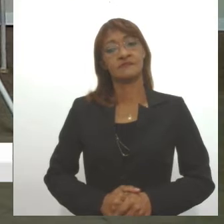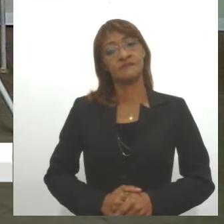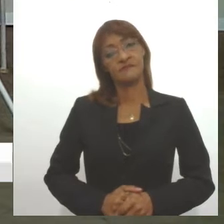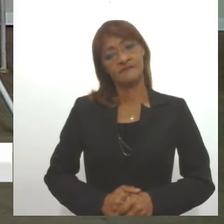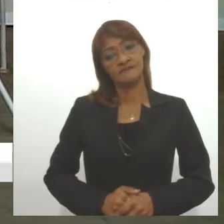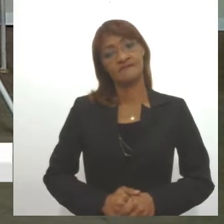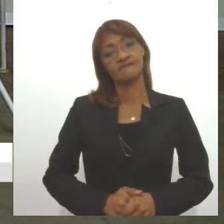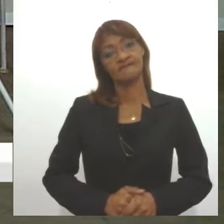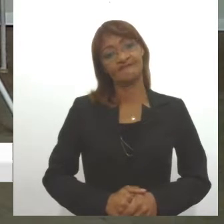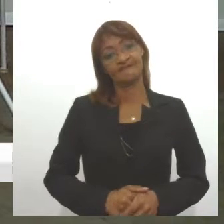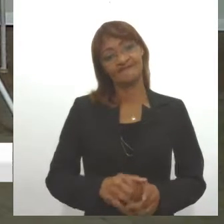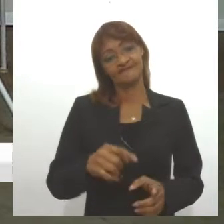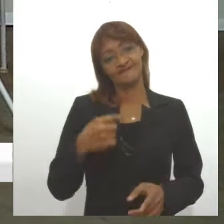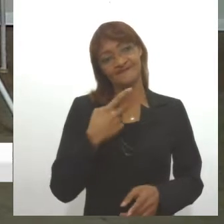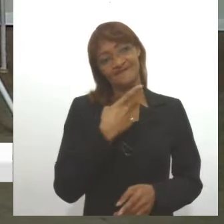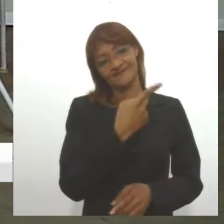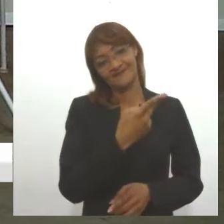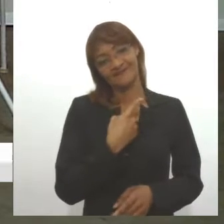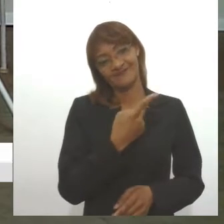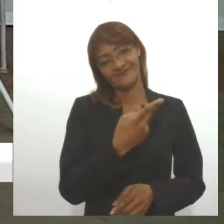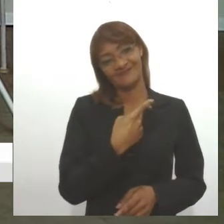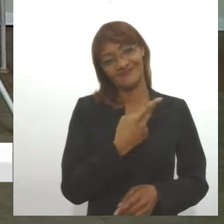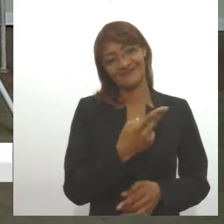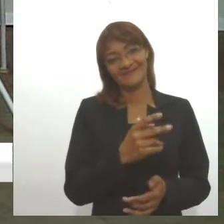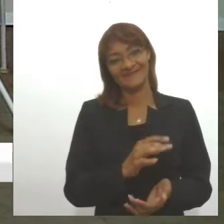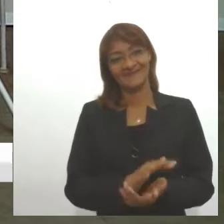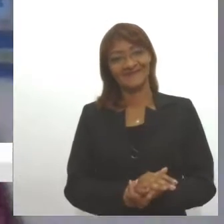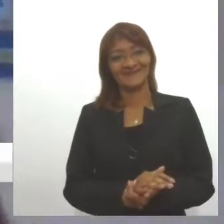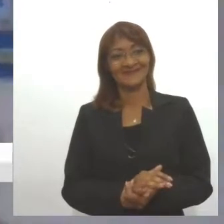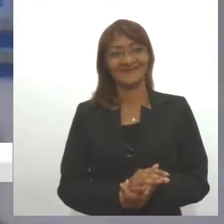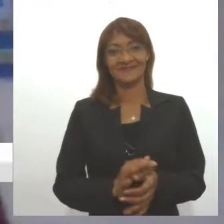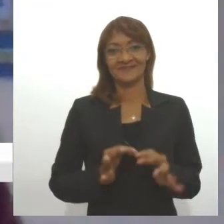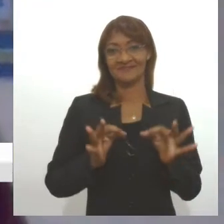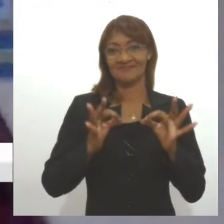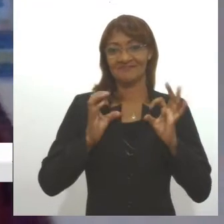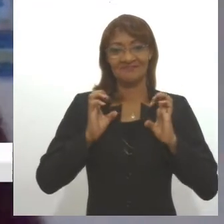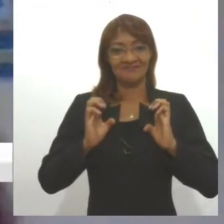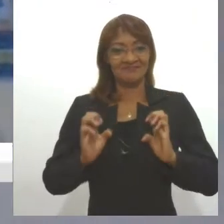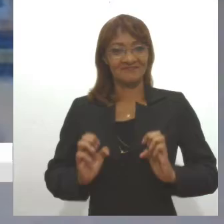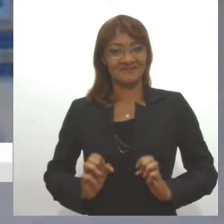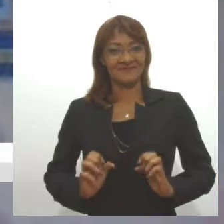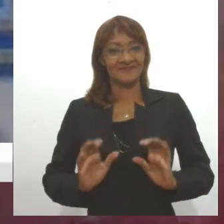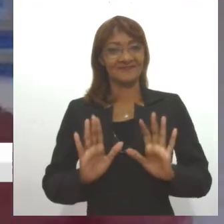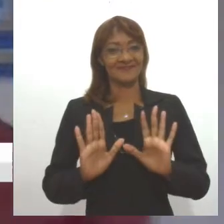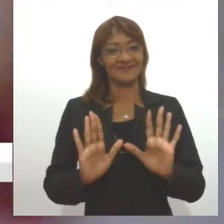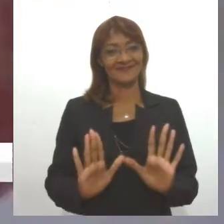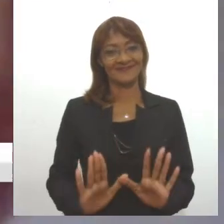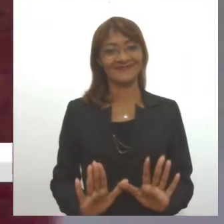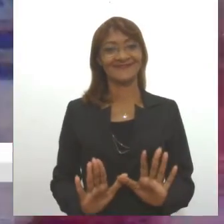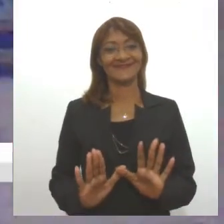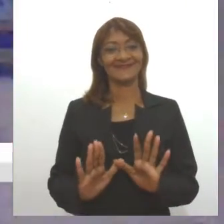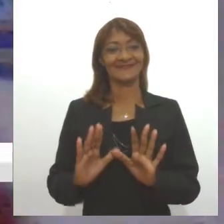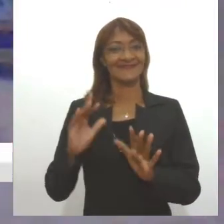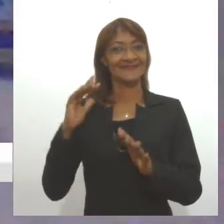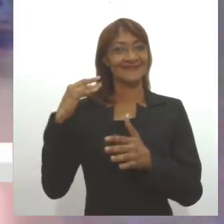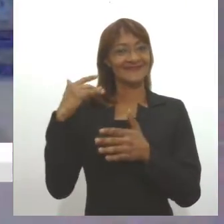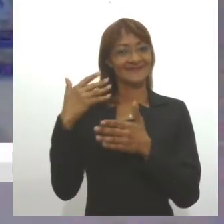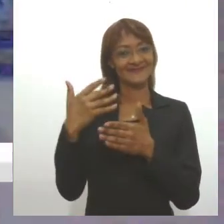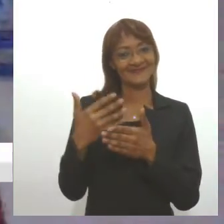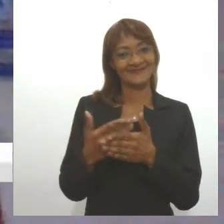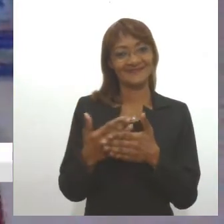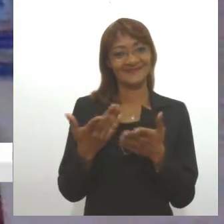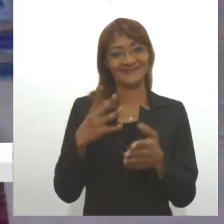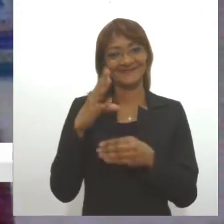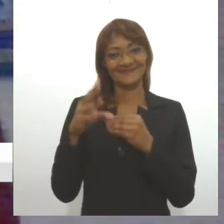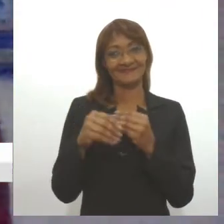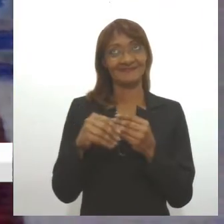Eu e a Giovana aqui vamos ter que elegantemente fazer um recorte e assim chegar mais. Eu acho que até a idade